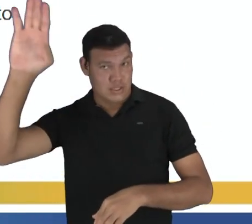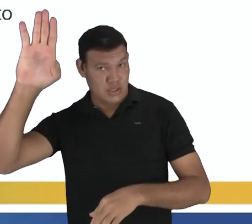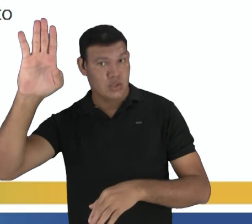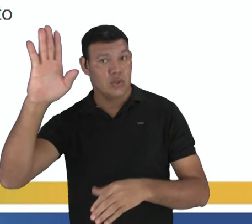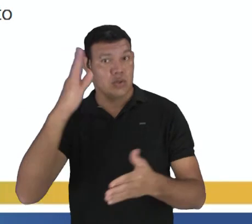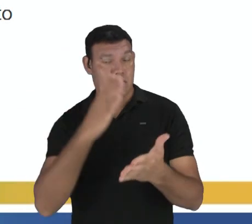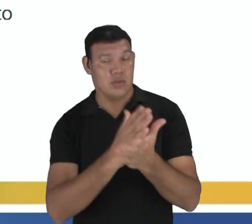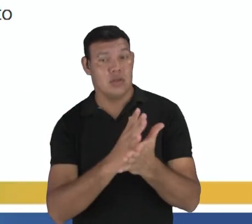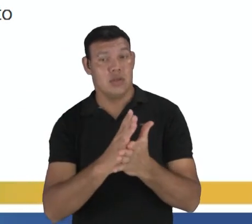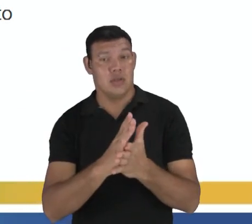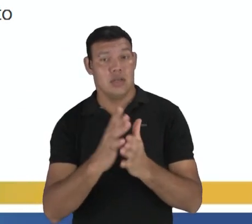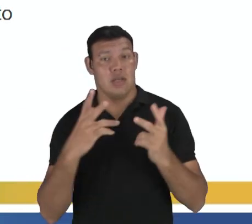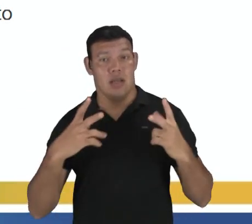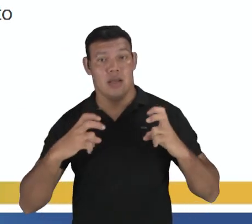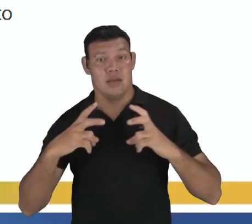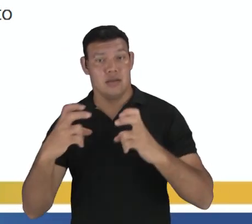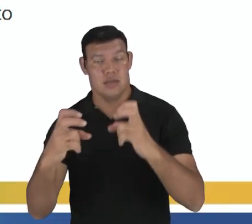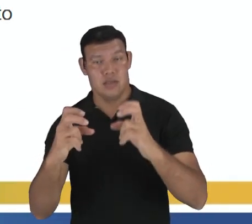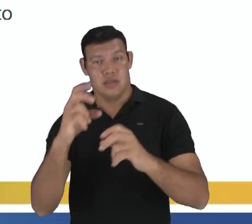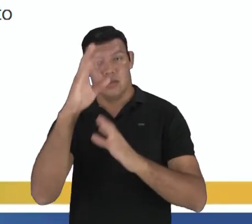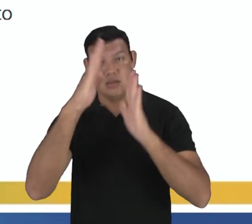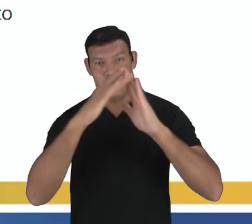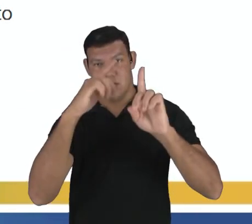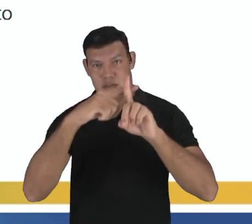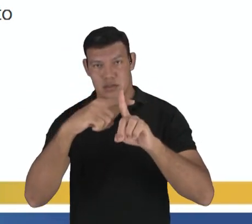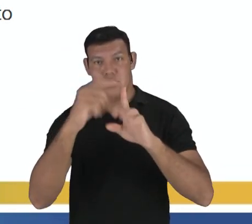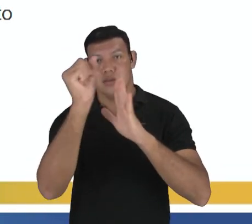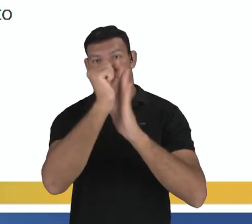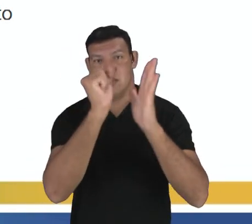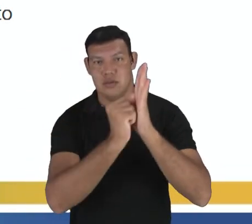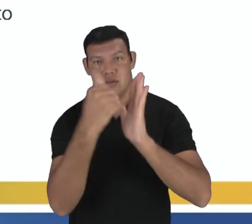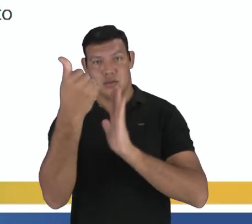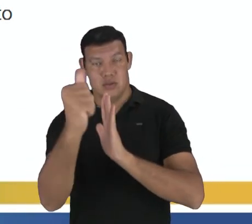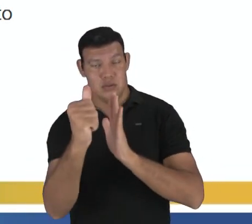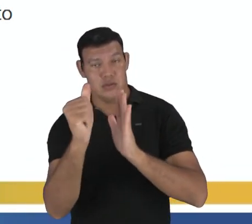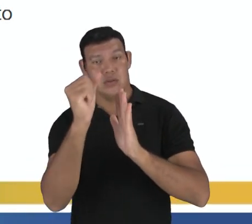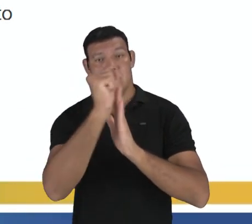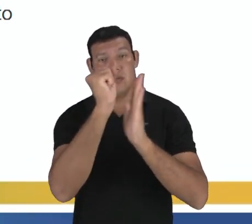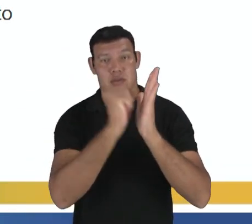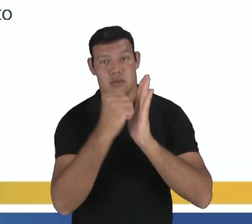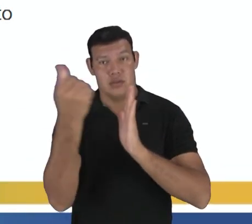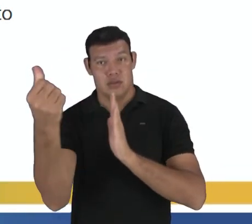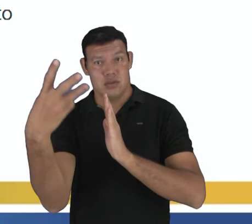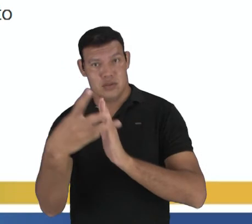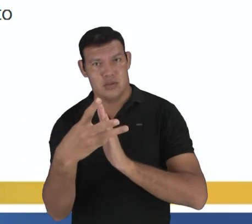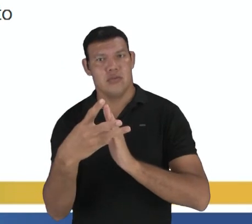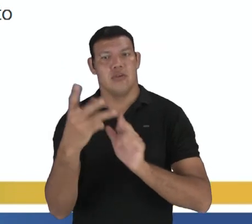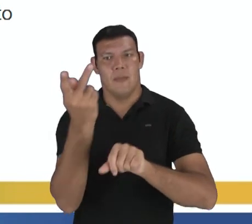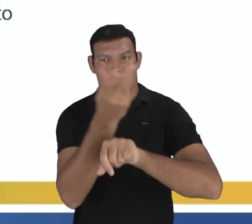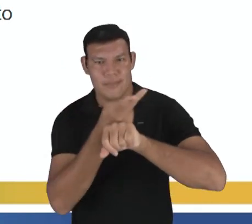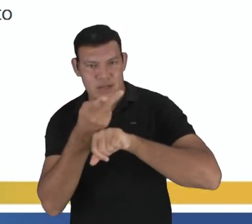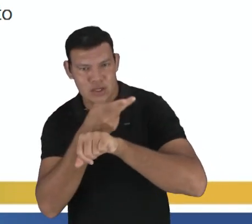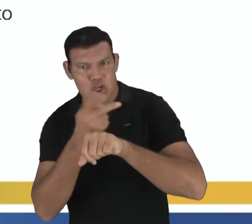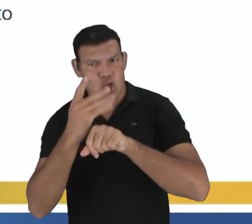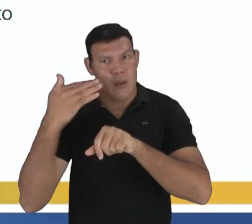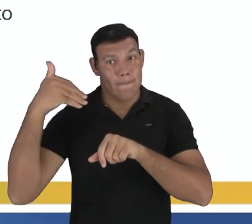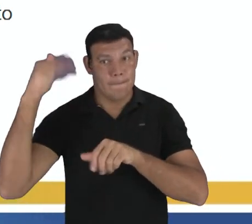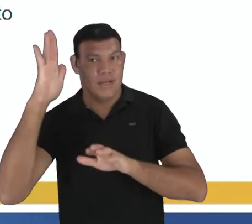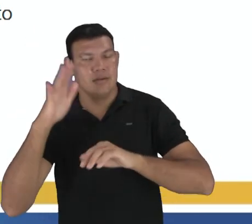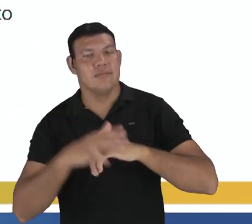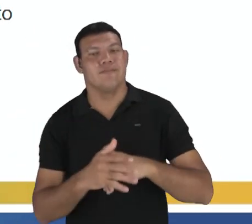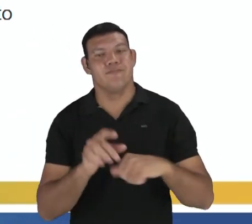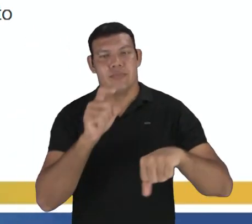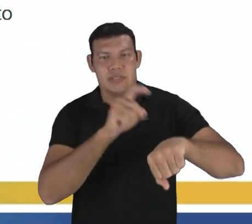a partir das cruzadas, né, do século XI e do século XIII, que a sua procura foi aumentando. Nessa